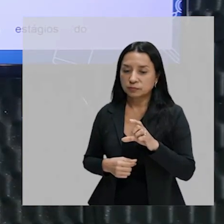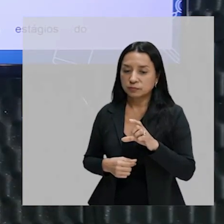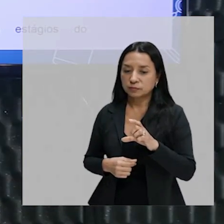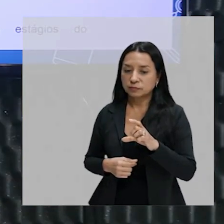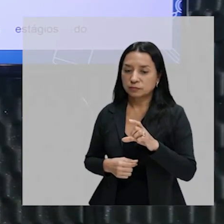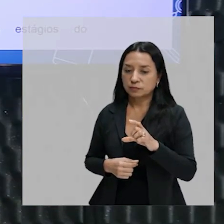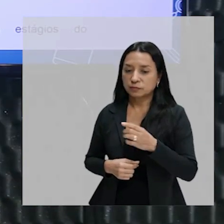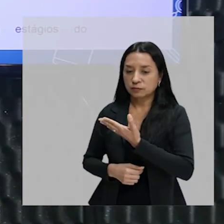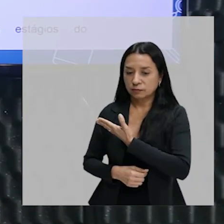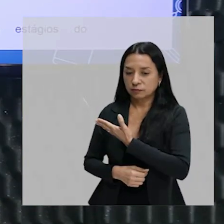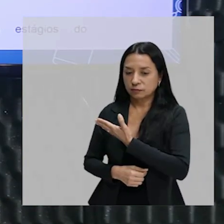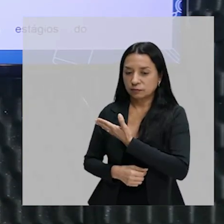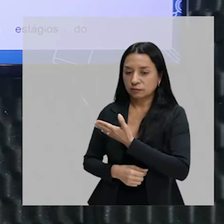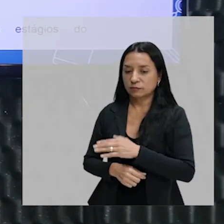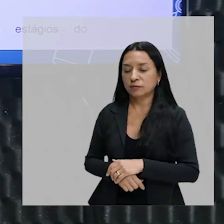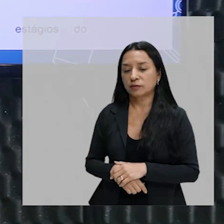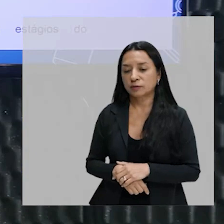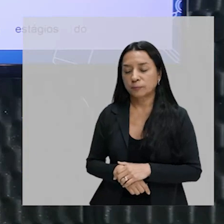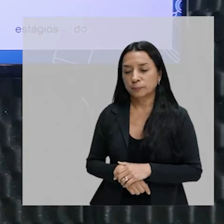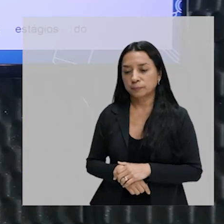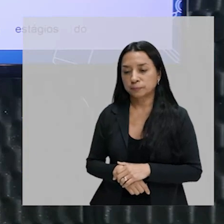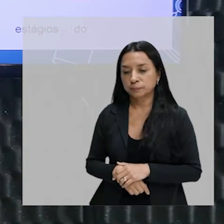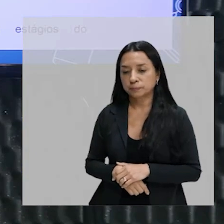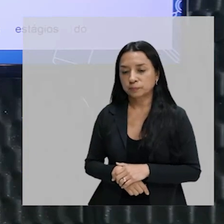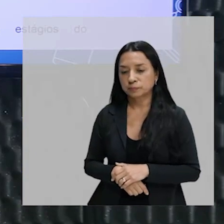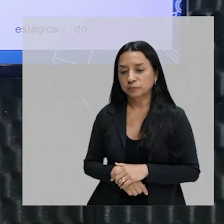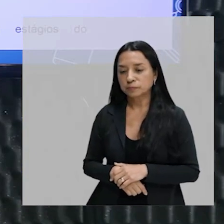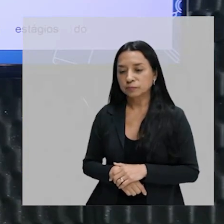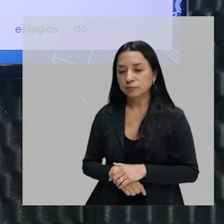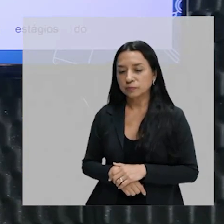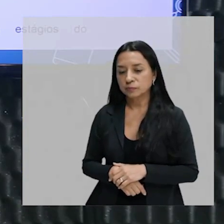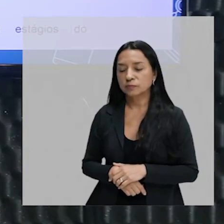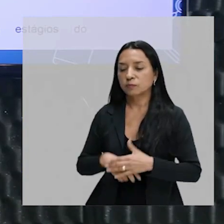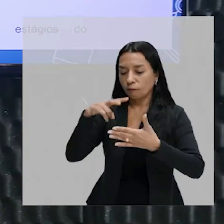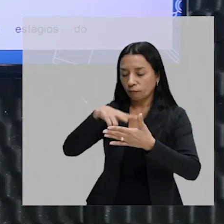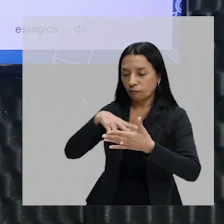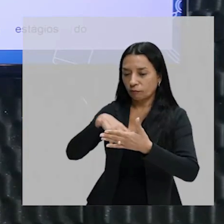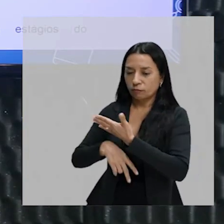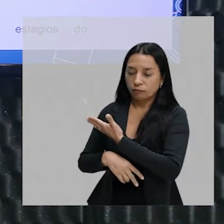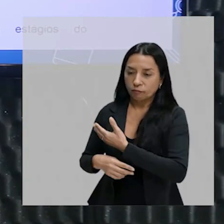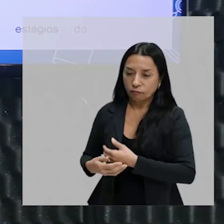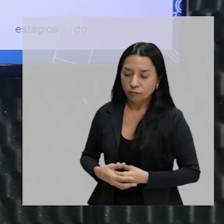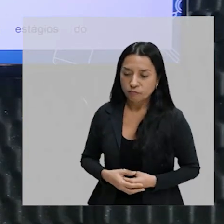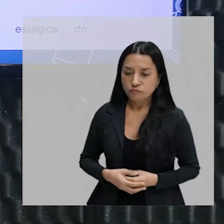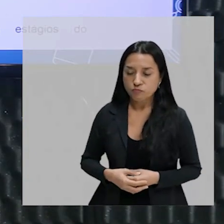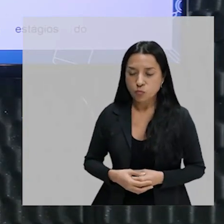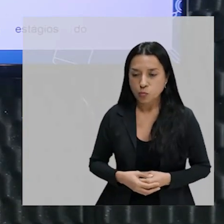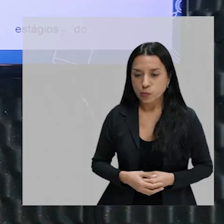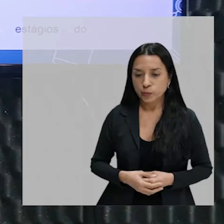de sertoli e células germinativas em diferentes estágios de desenvolvimento